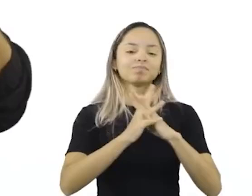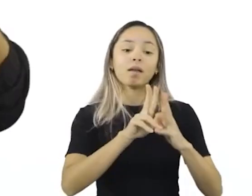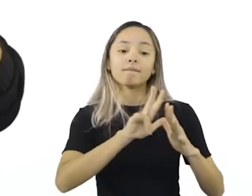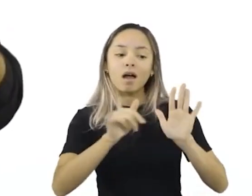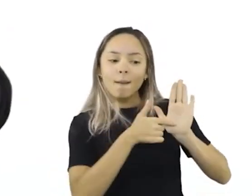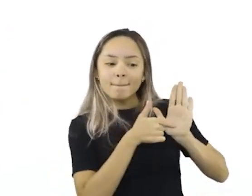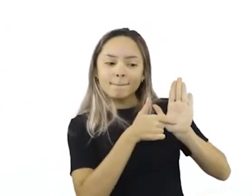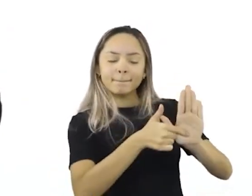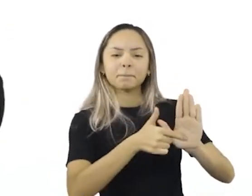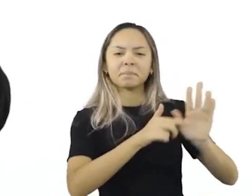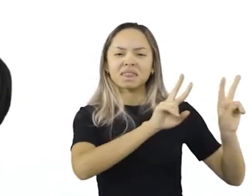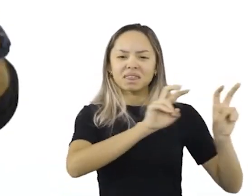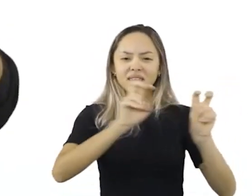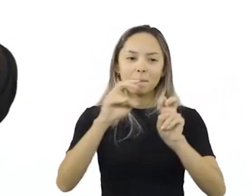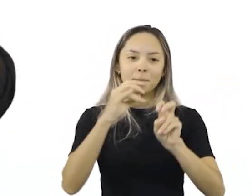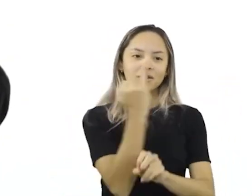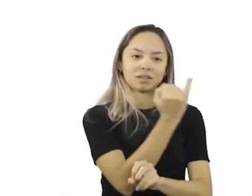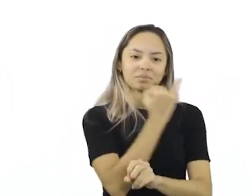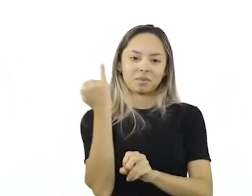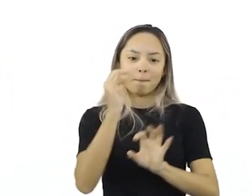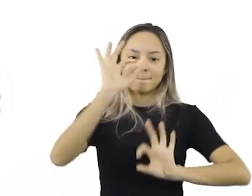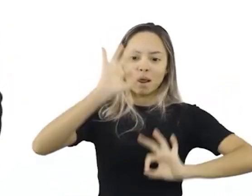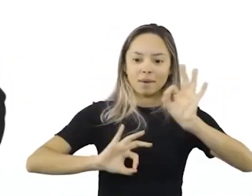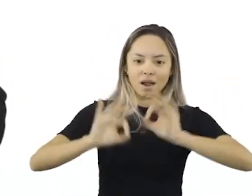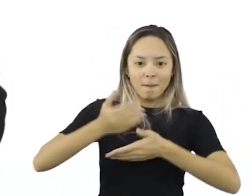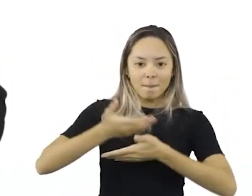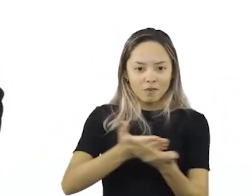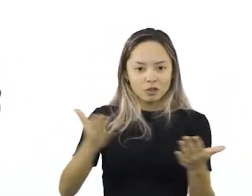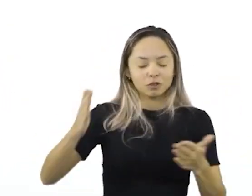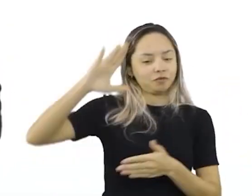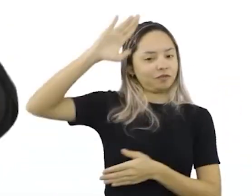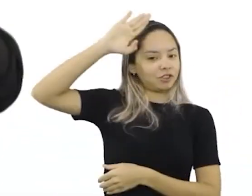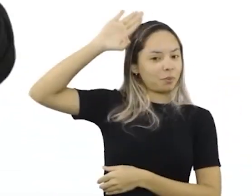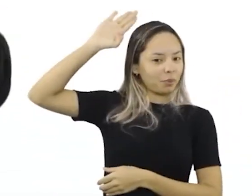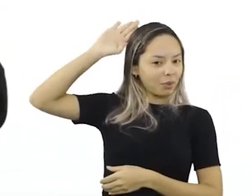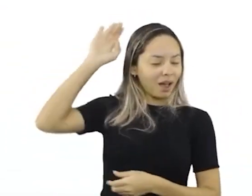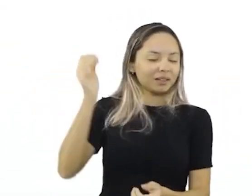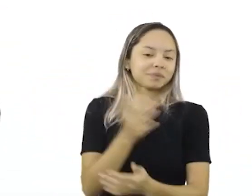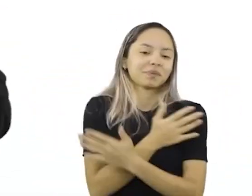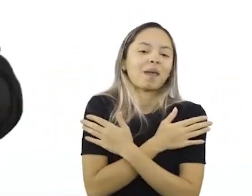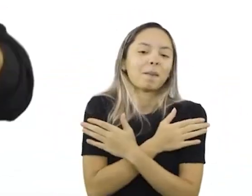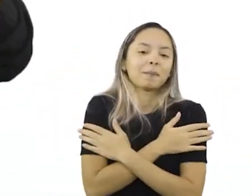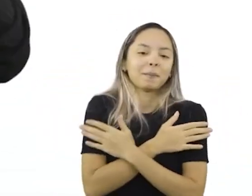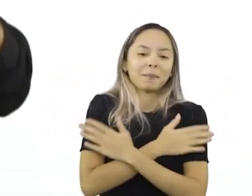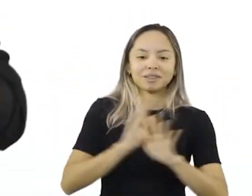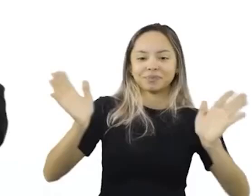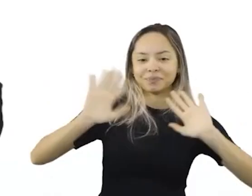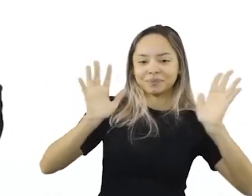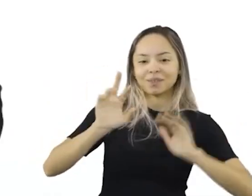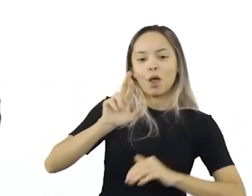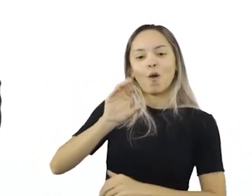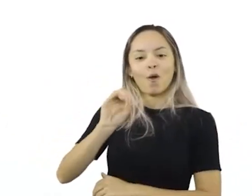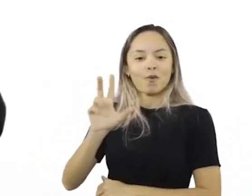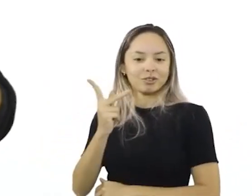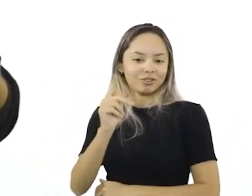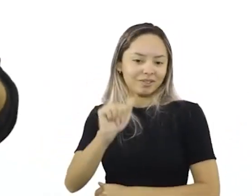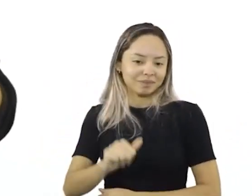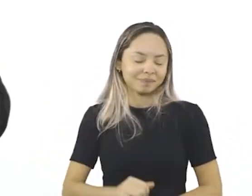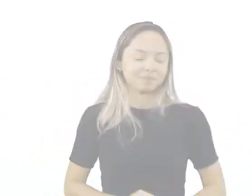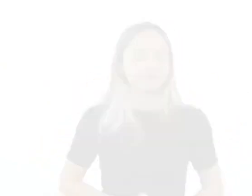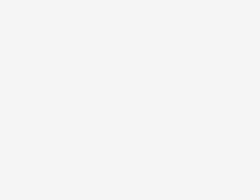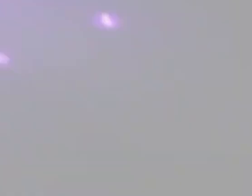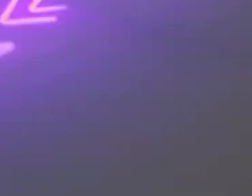trazer os melhores temas para lhe preparar para os principais vestibulares. Um grande abraço, valeu, é Rocha!